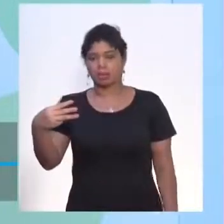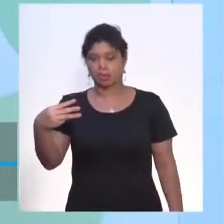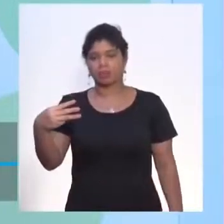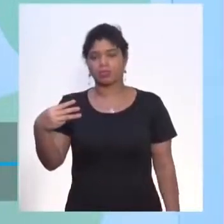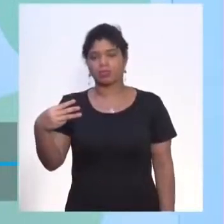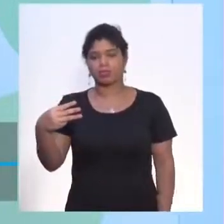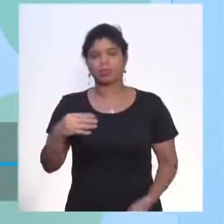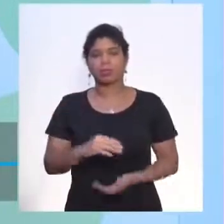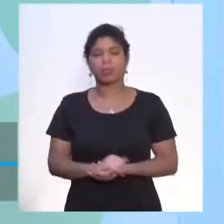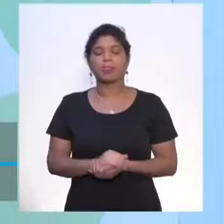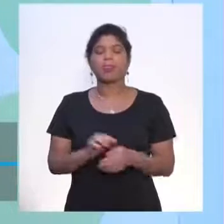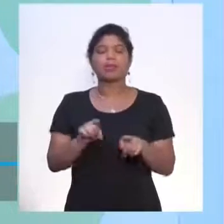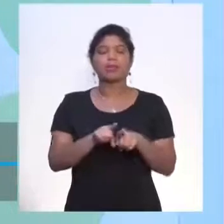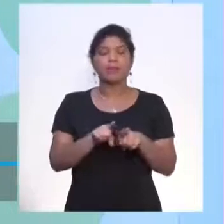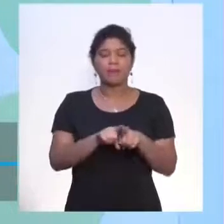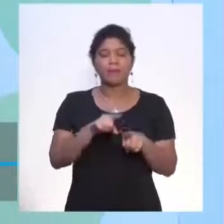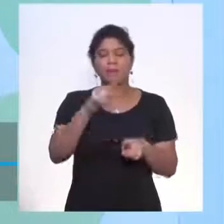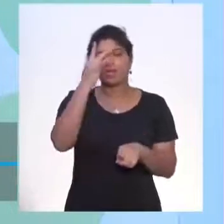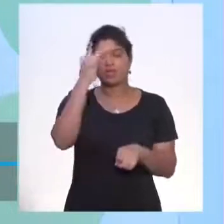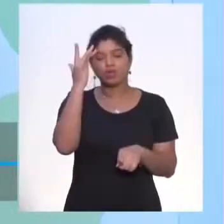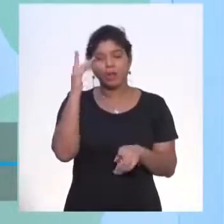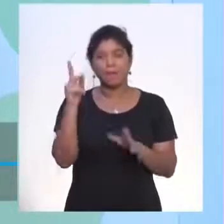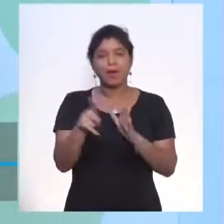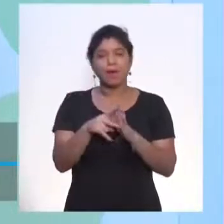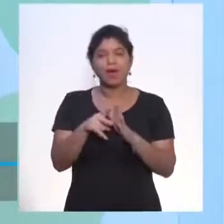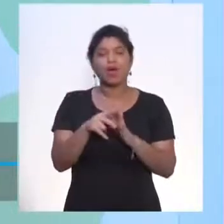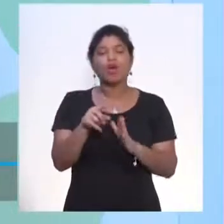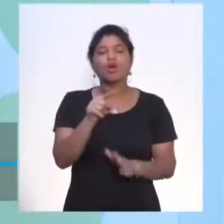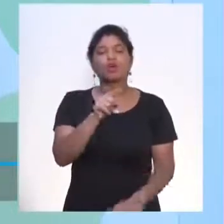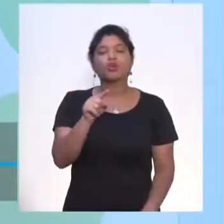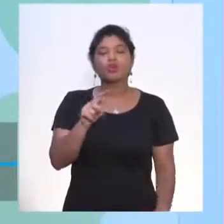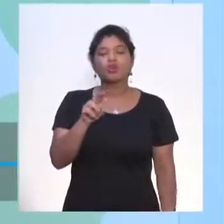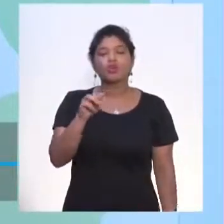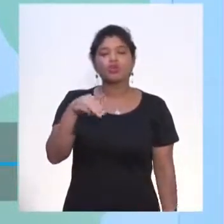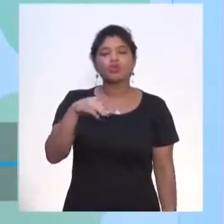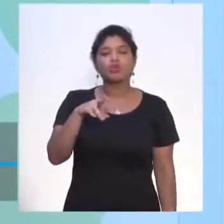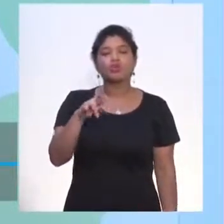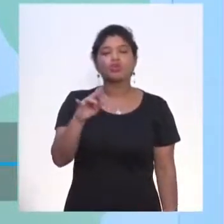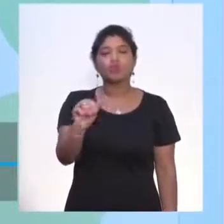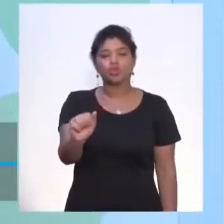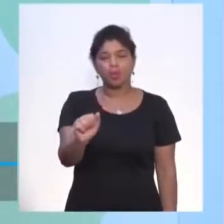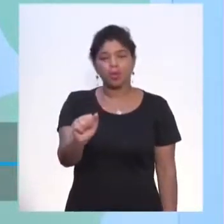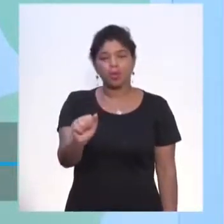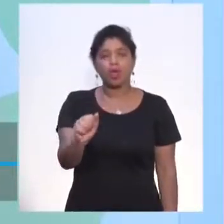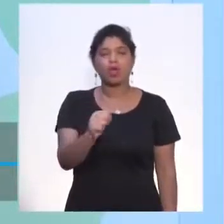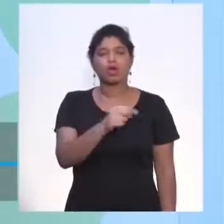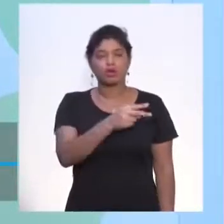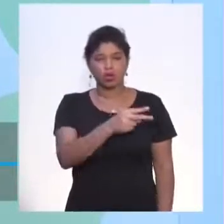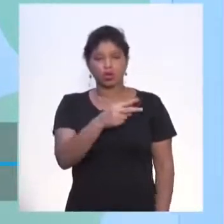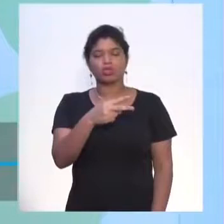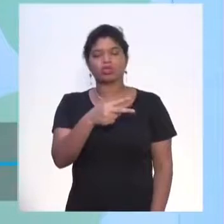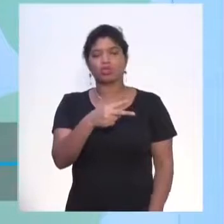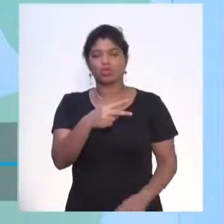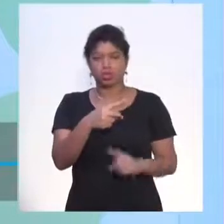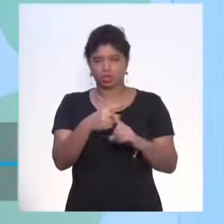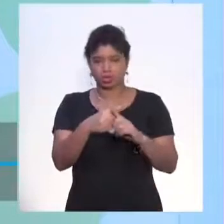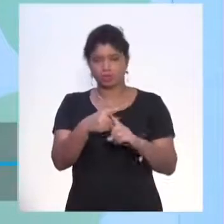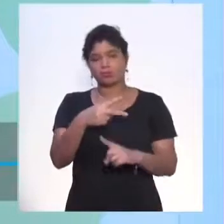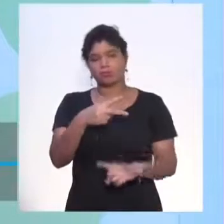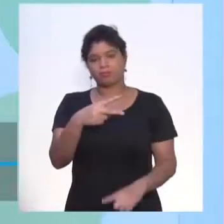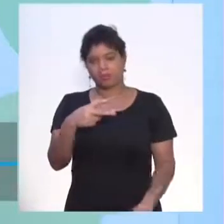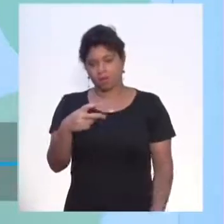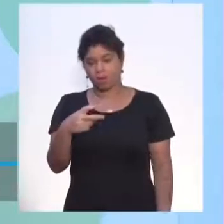pessoal da Escola Estadual Zulmira da Silva Salles, lá em São José do Rio Preto, 2x igual a 6, perdão, e x